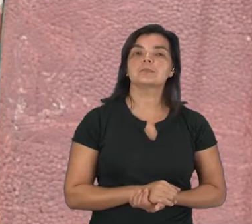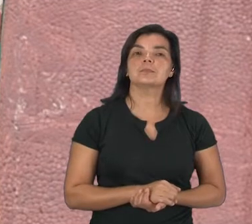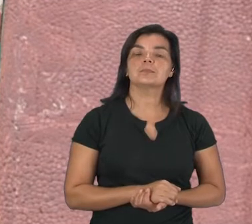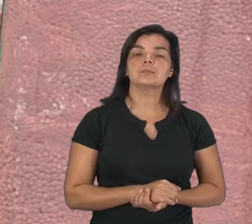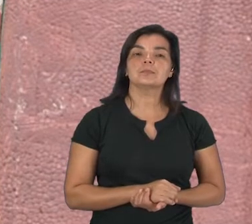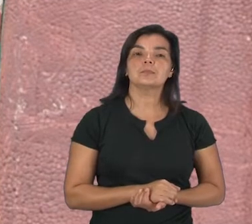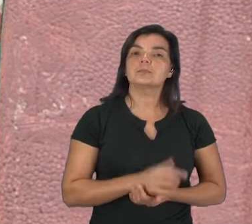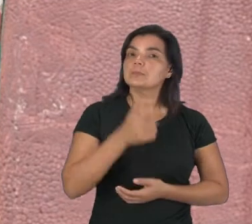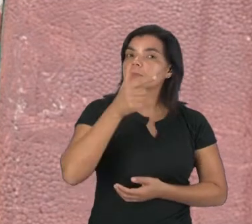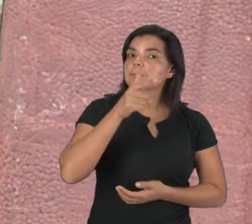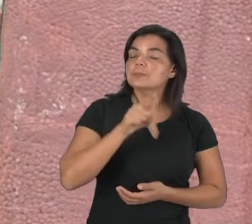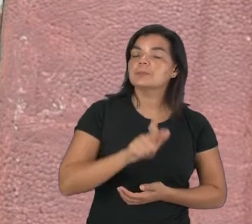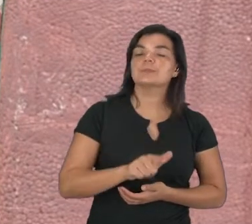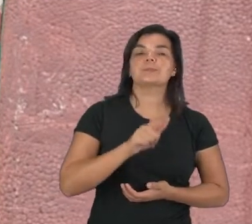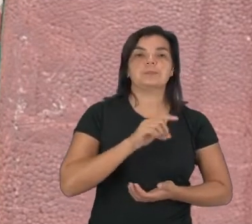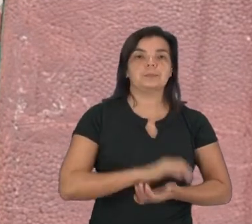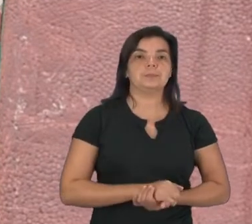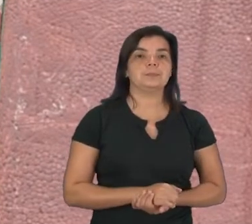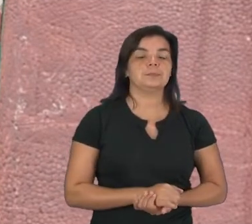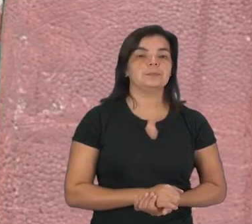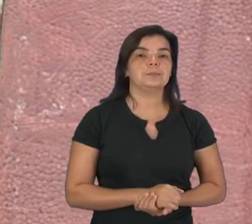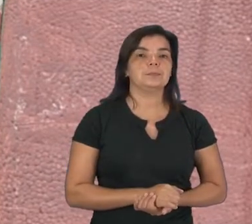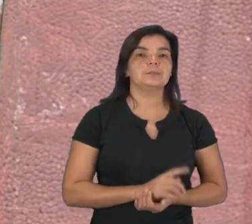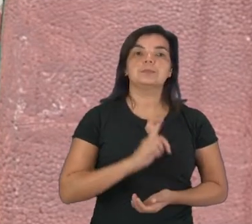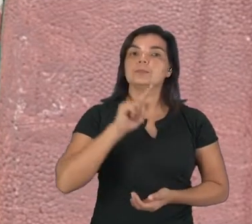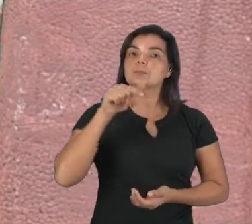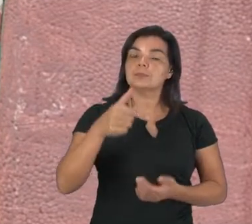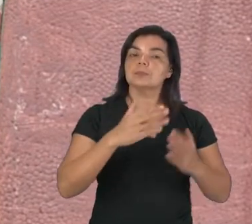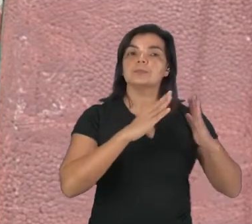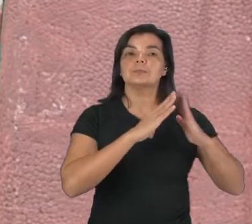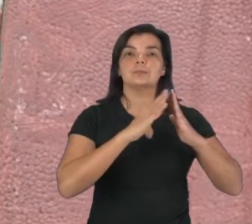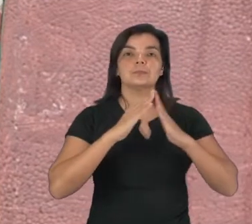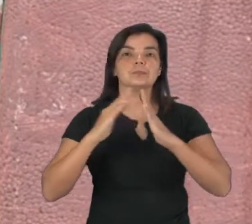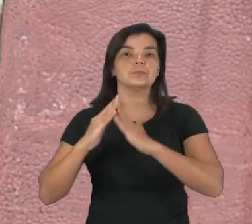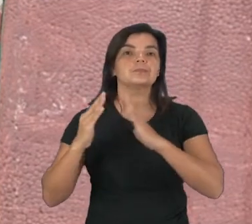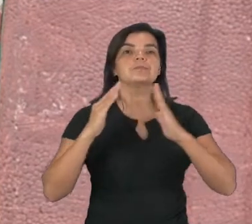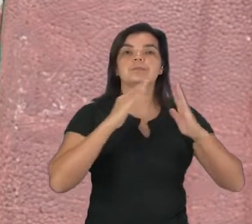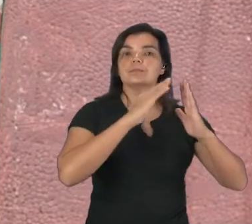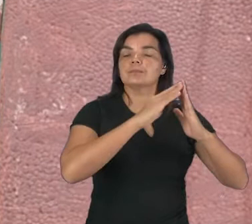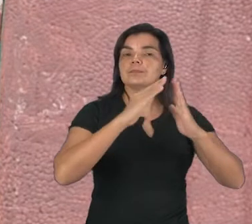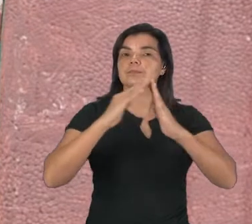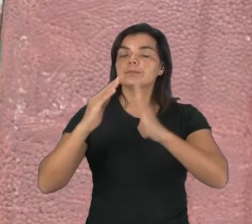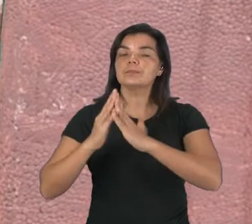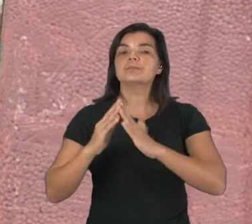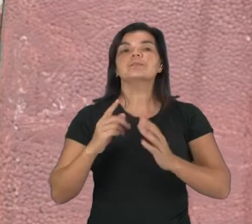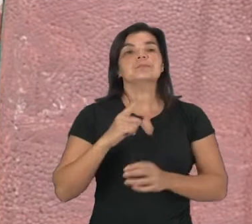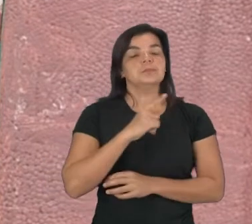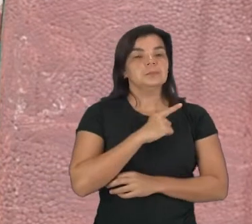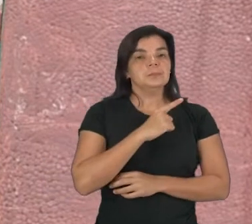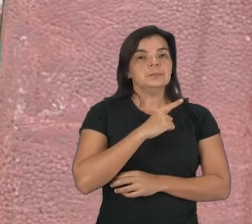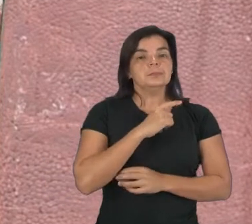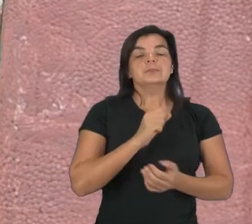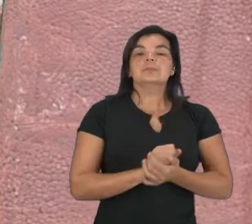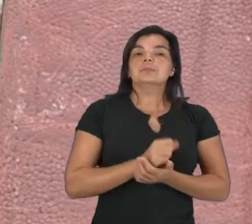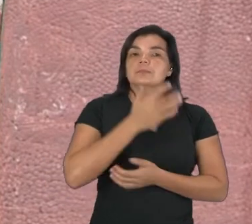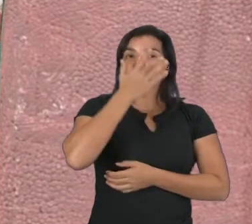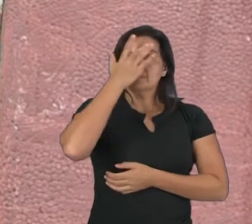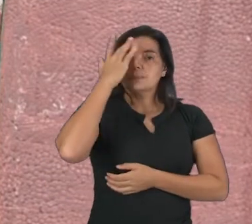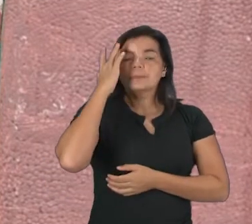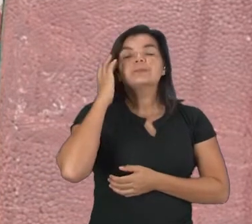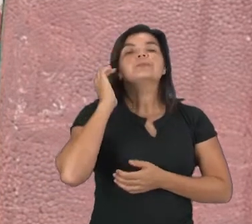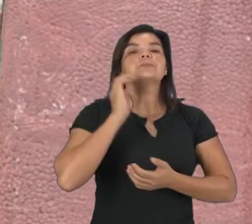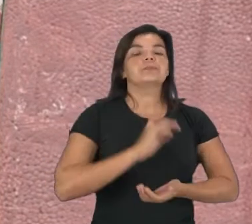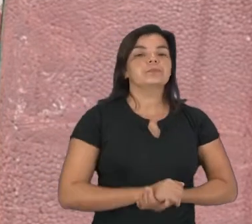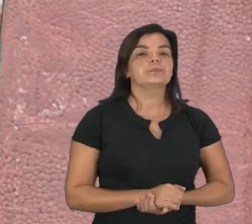passar novamente por outro vilarejo, não é mesmo? Iam ter